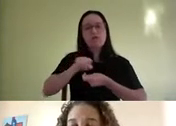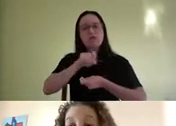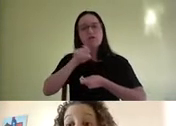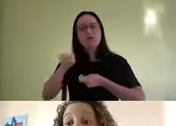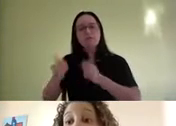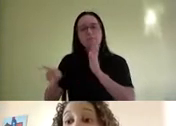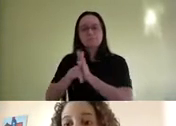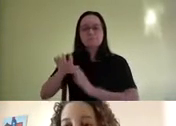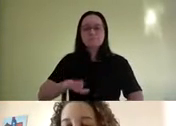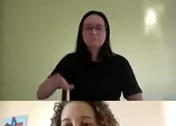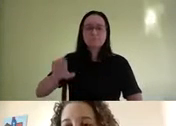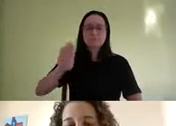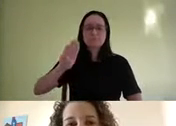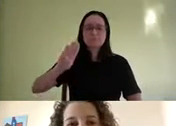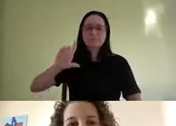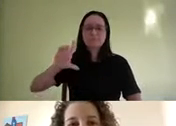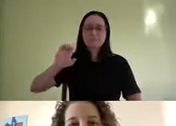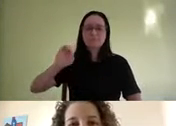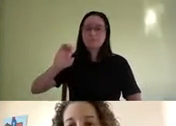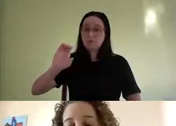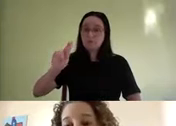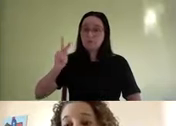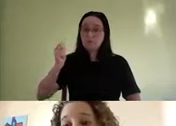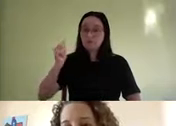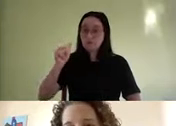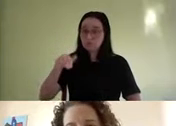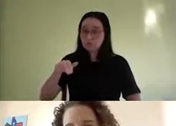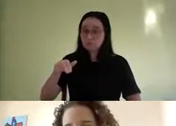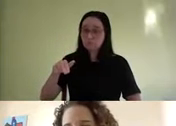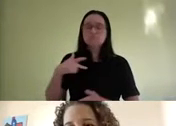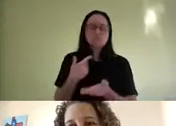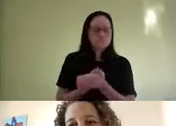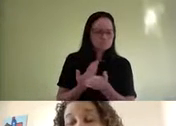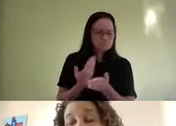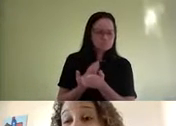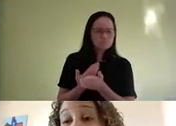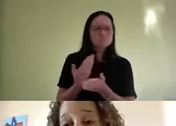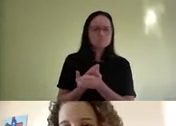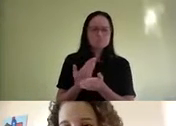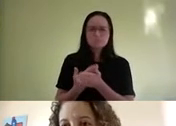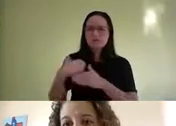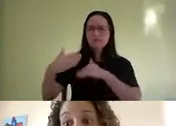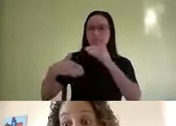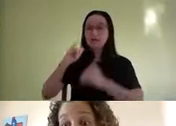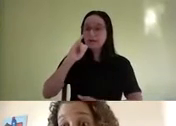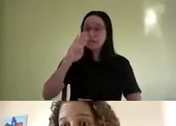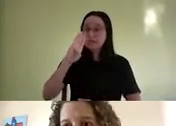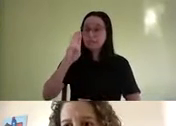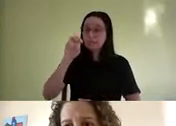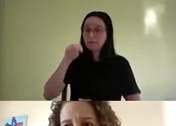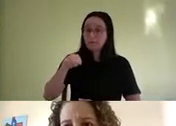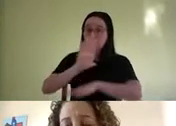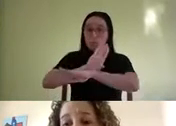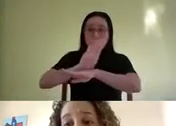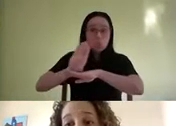E aí, eu comecei a estudar, a IBM, ela tem uma gama, uma possibilidade enorme de cursos que a gente faz